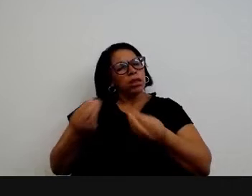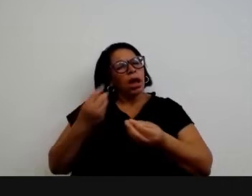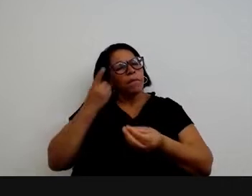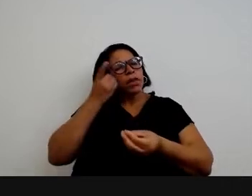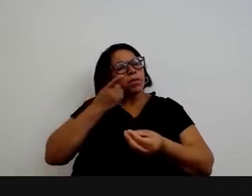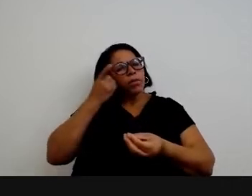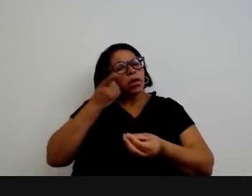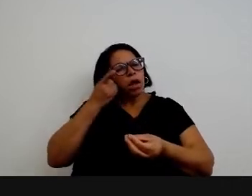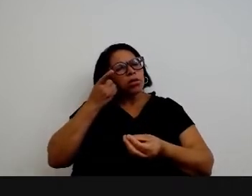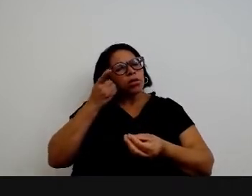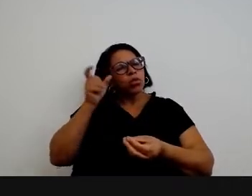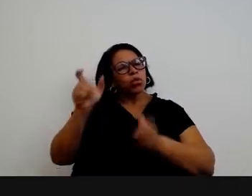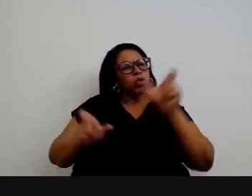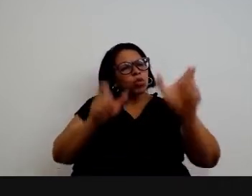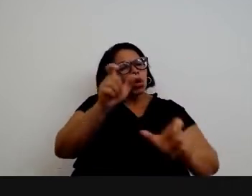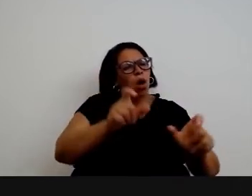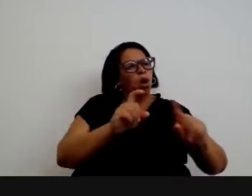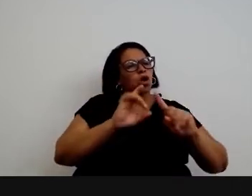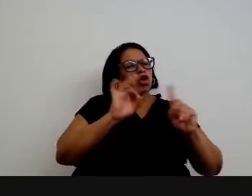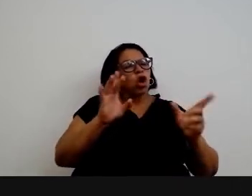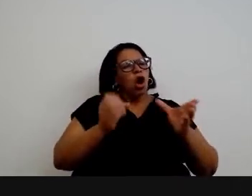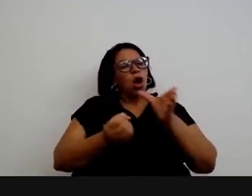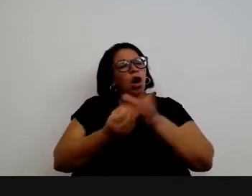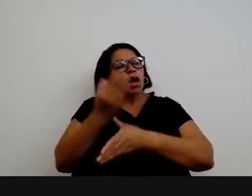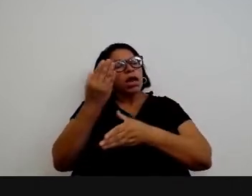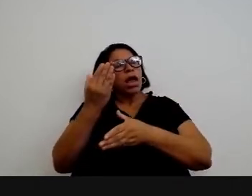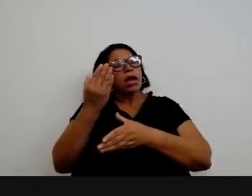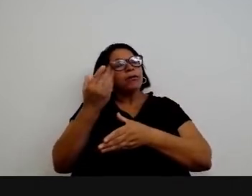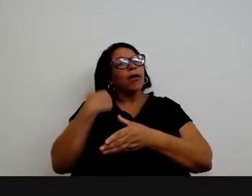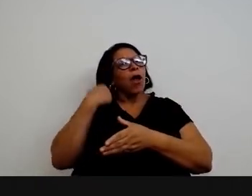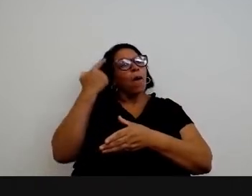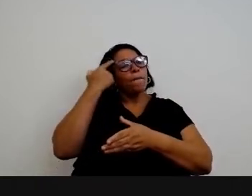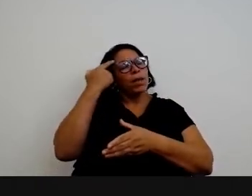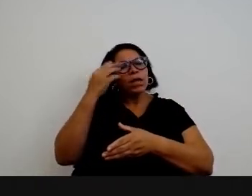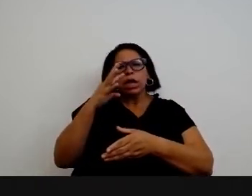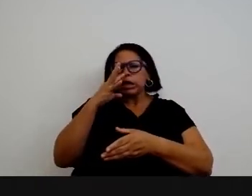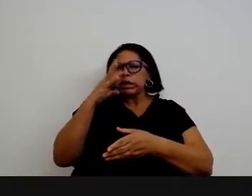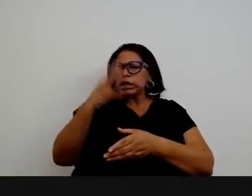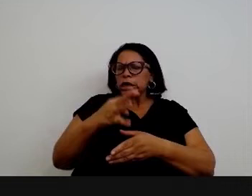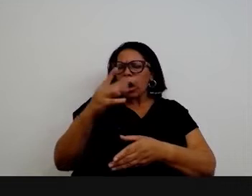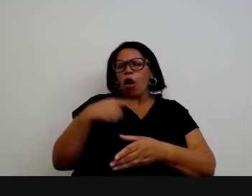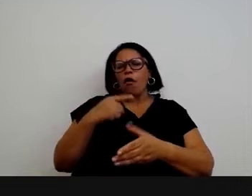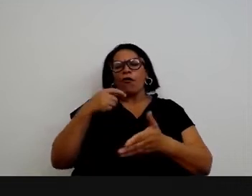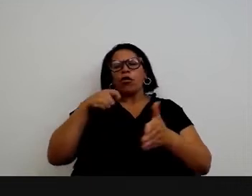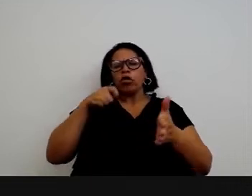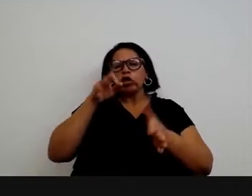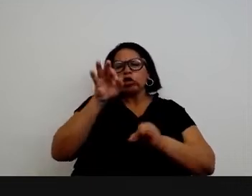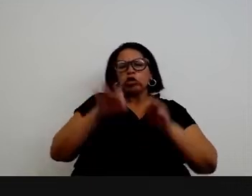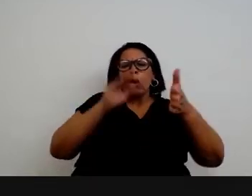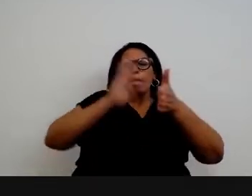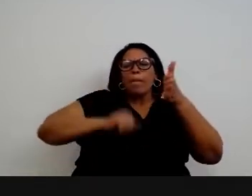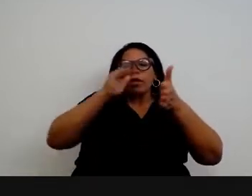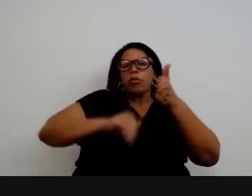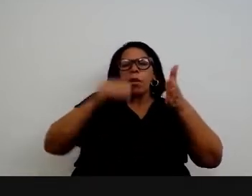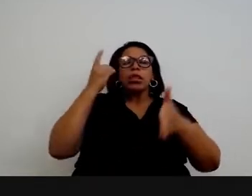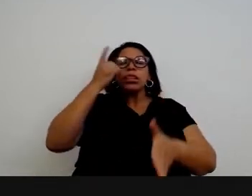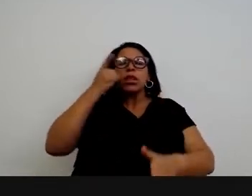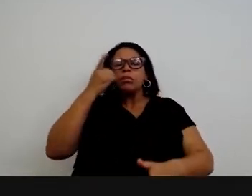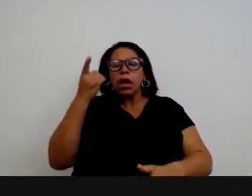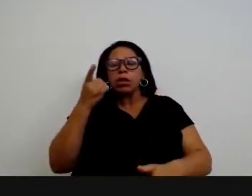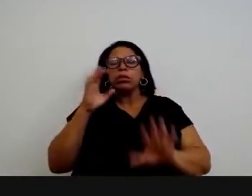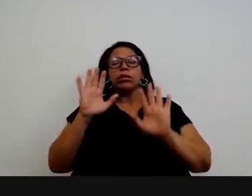ele que só entre eles pode haver punição. Então, se eu vou te julgar por quebra de decoro, se eu vou cassar seu mandato por isso, por